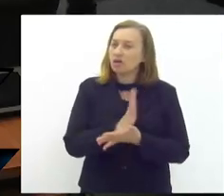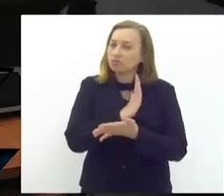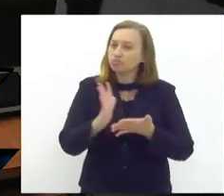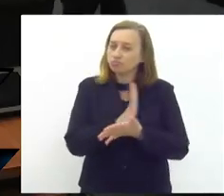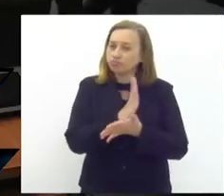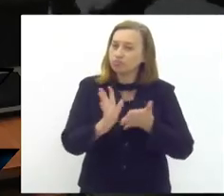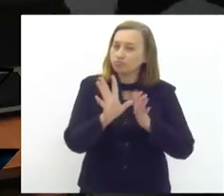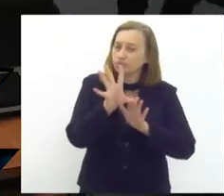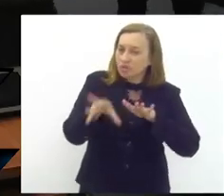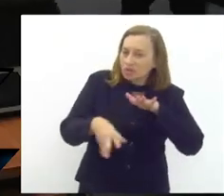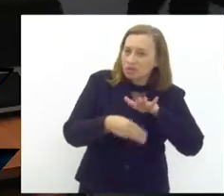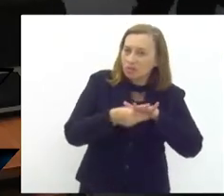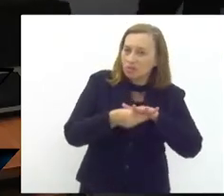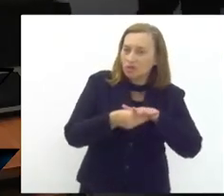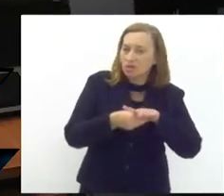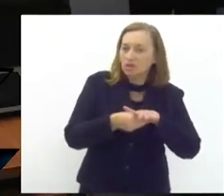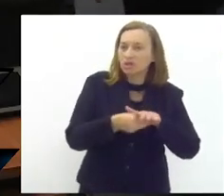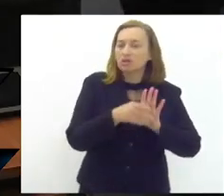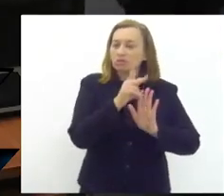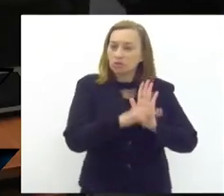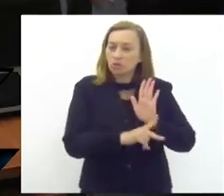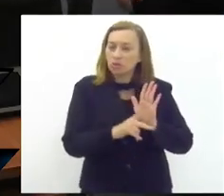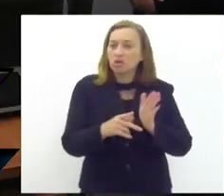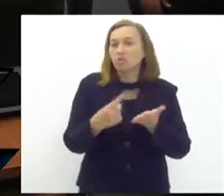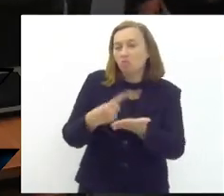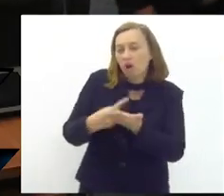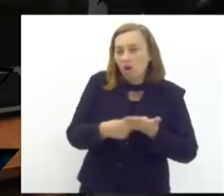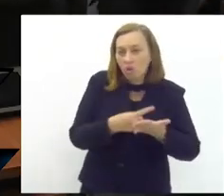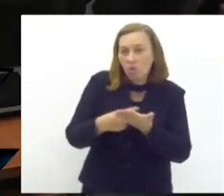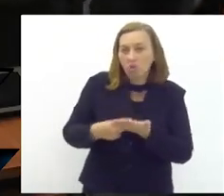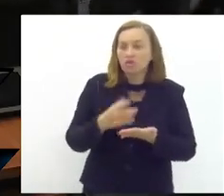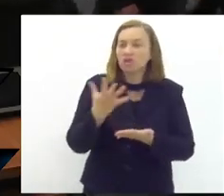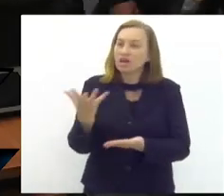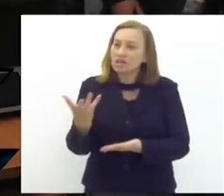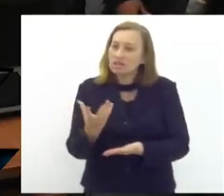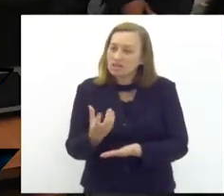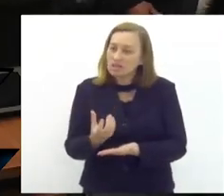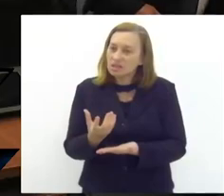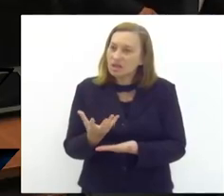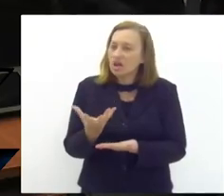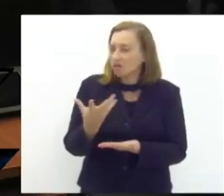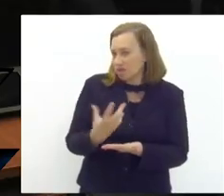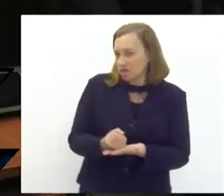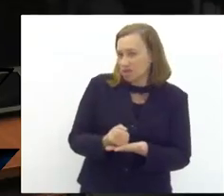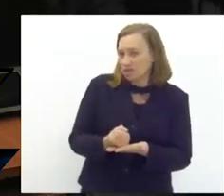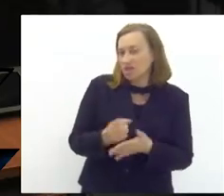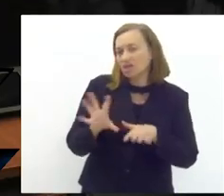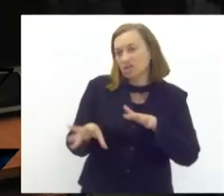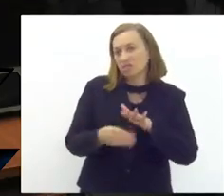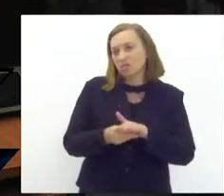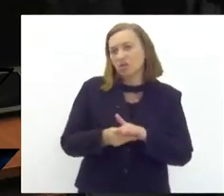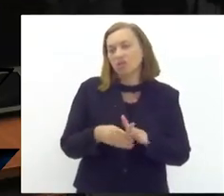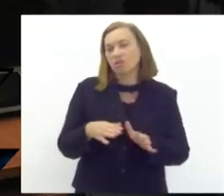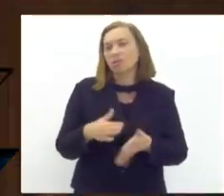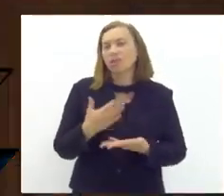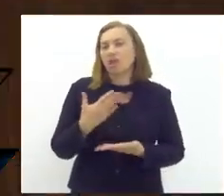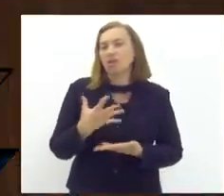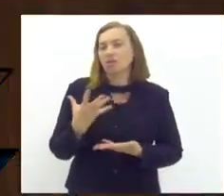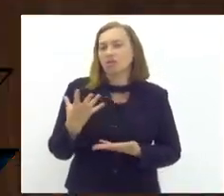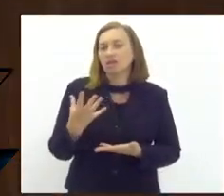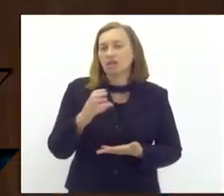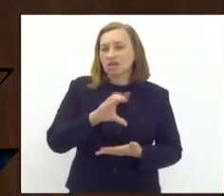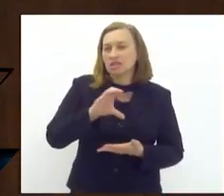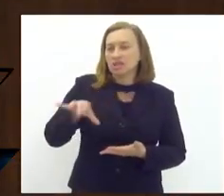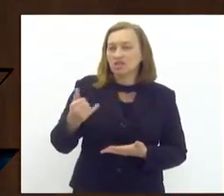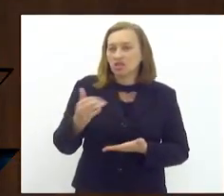e teria ocorrido um acordo de absorver essas emendas em absorvendo essas emendas não parecendo ccj os